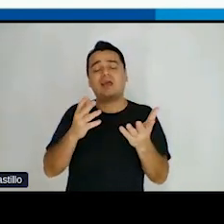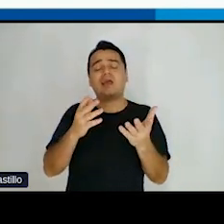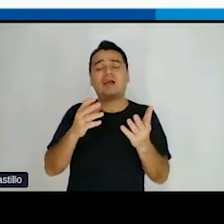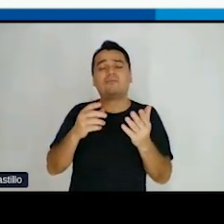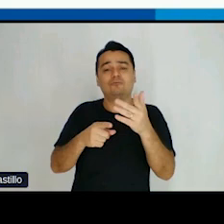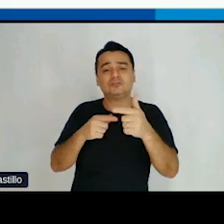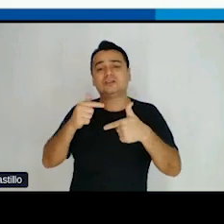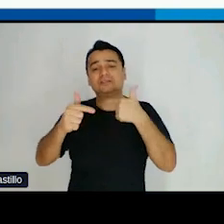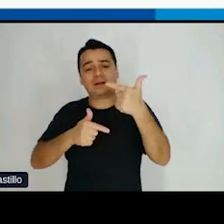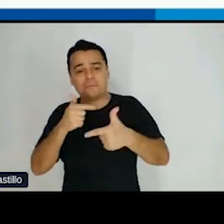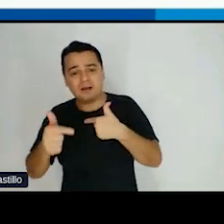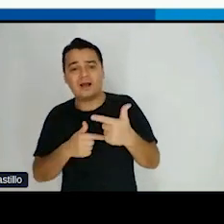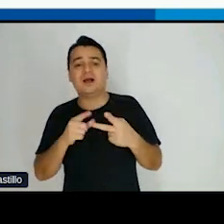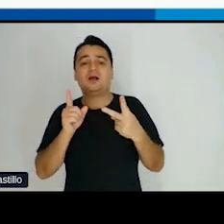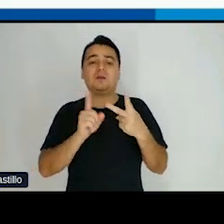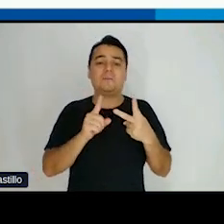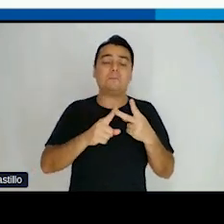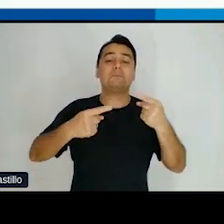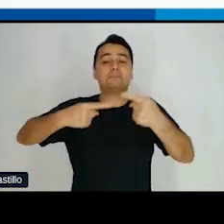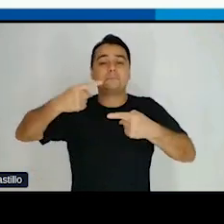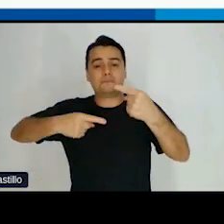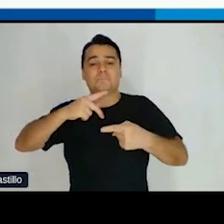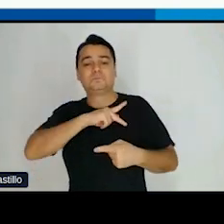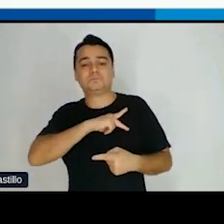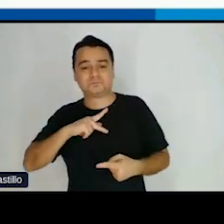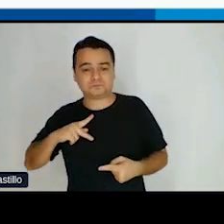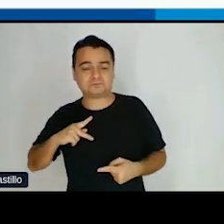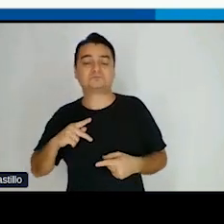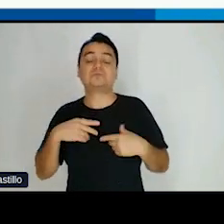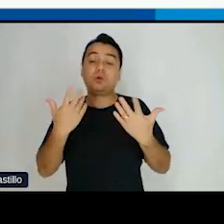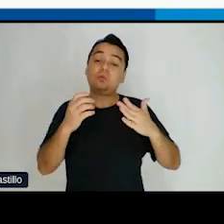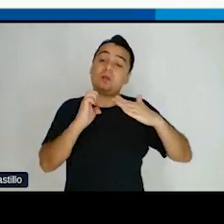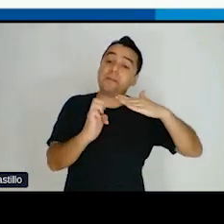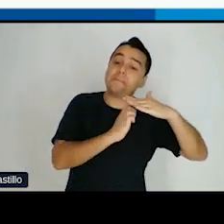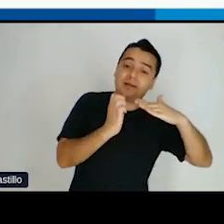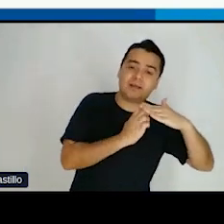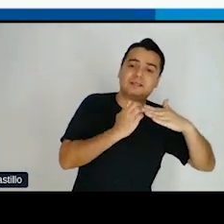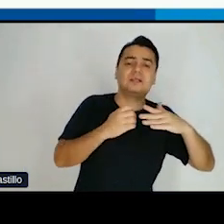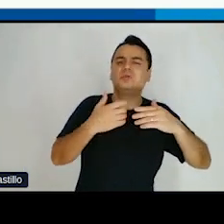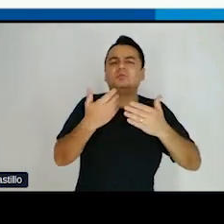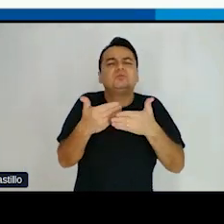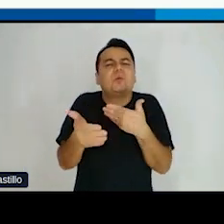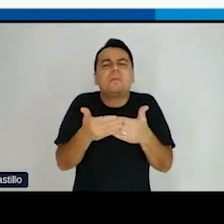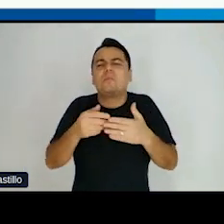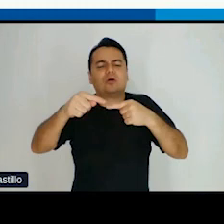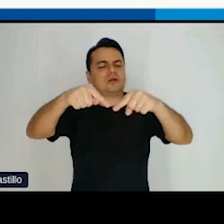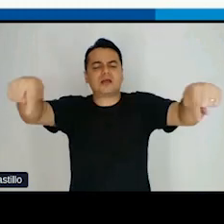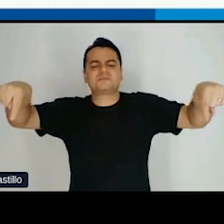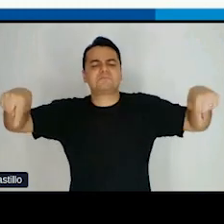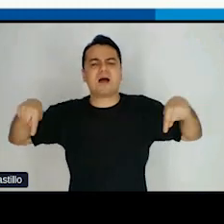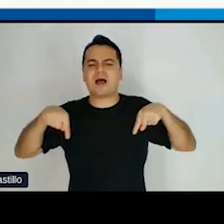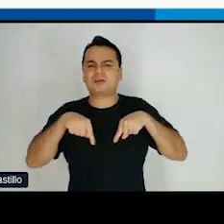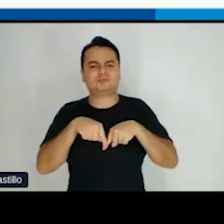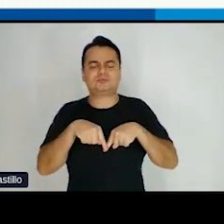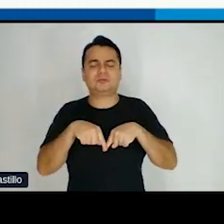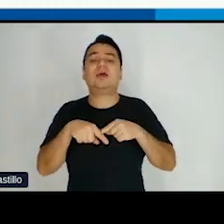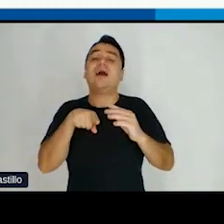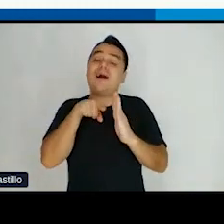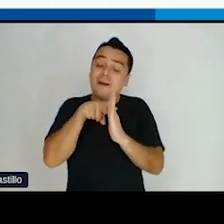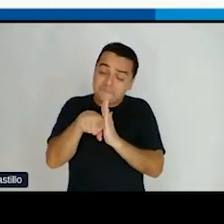política corporativa, e não importa aí o espaço onde a gente está imerso, né? A pesquisa sempre vai